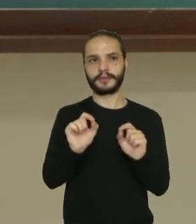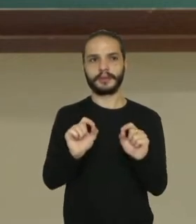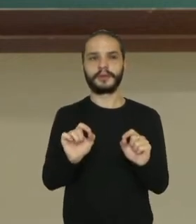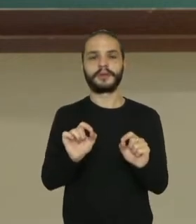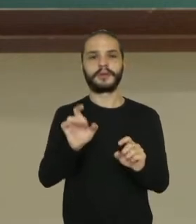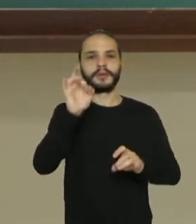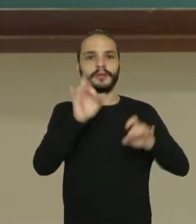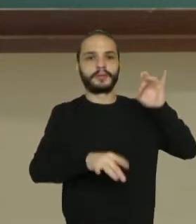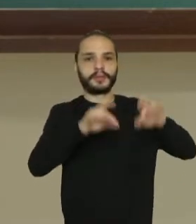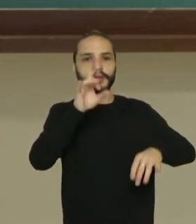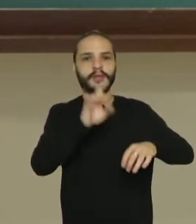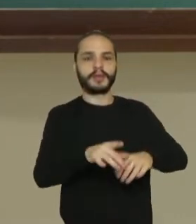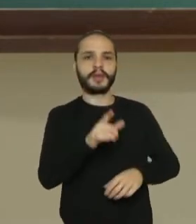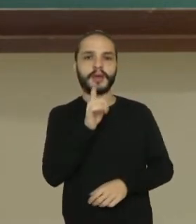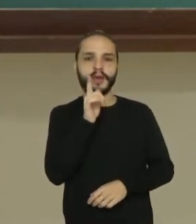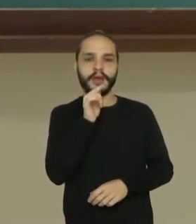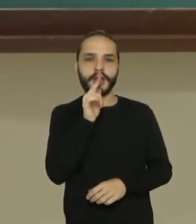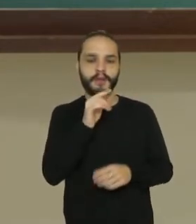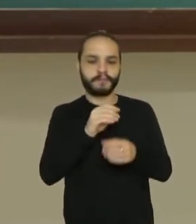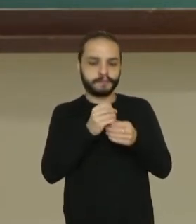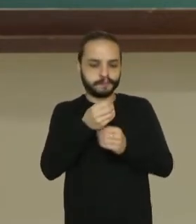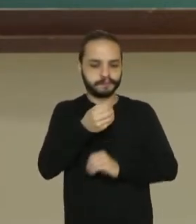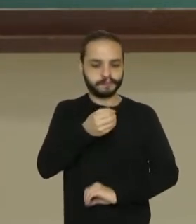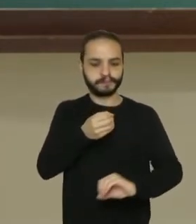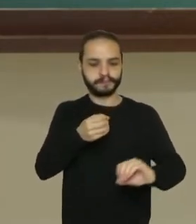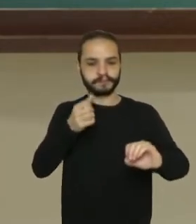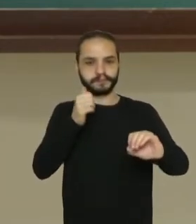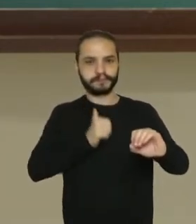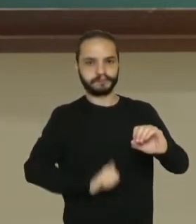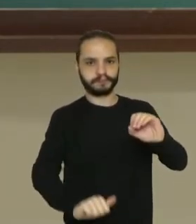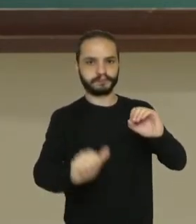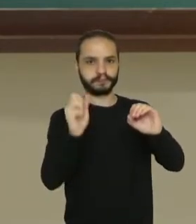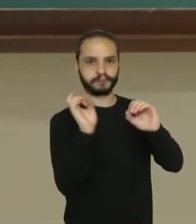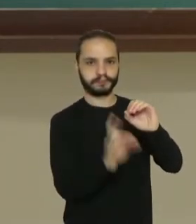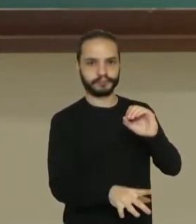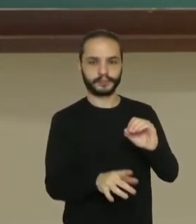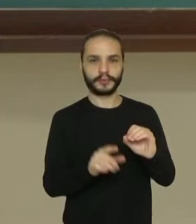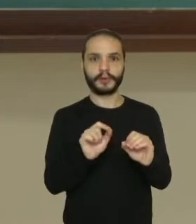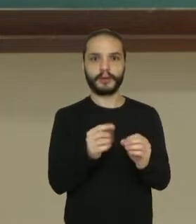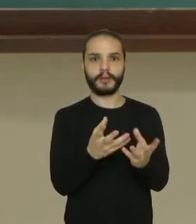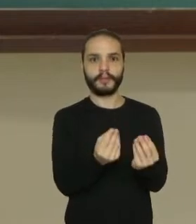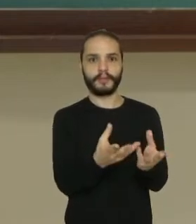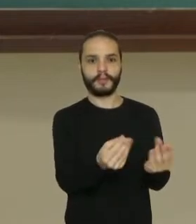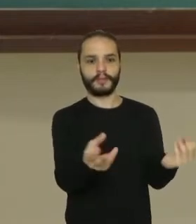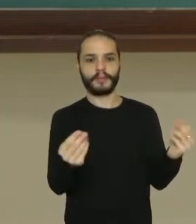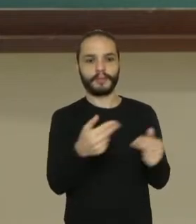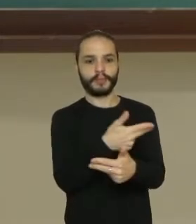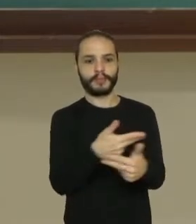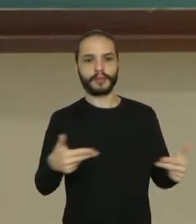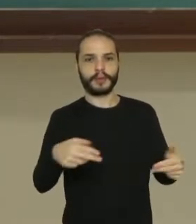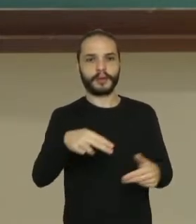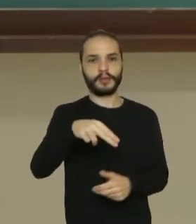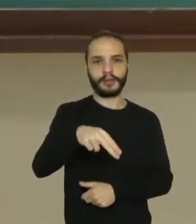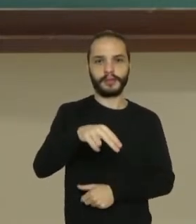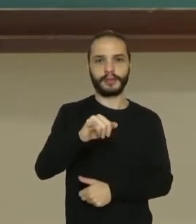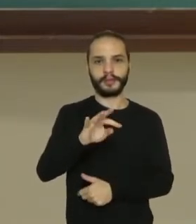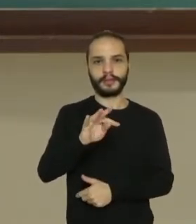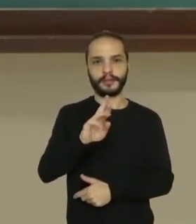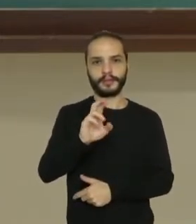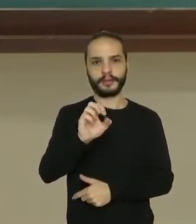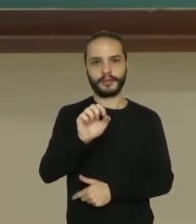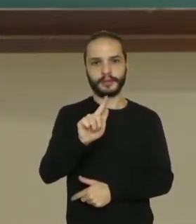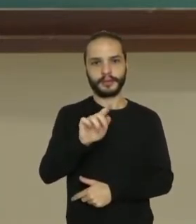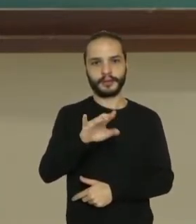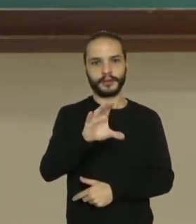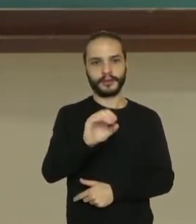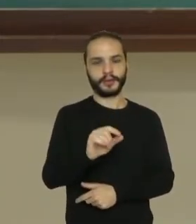dejetos, por exemplo, esgoto, né, ali naquele local. Então, eu tenho muitos compostos nitrogenados, então eu tenho uma grande quantidade de alimento